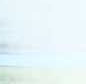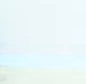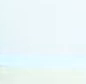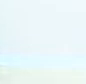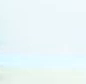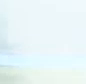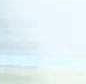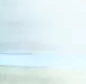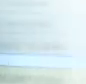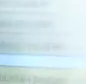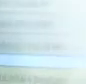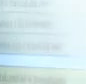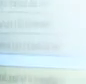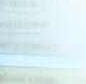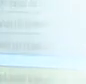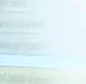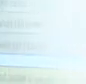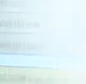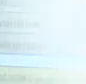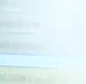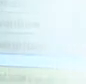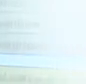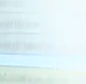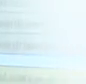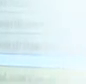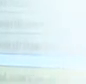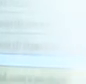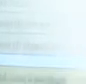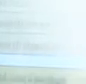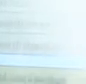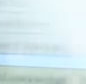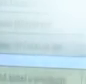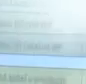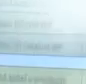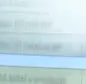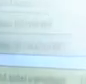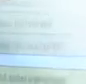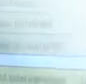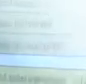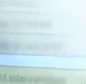trimestralmente. As atividades do AVA, ela